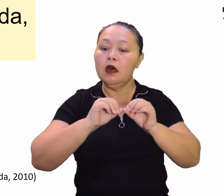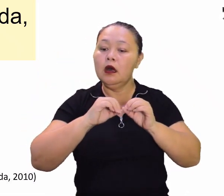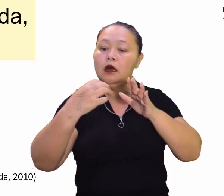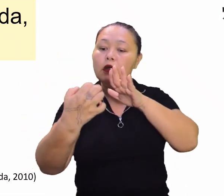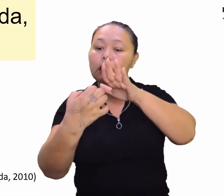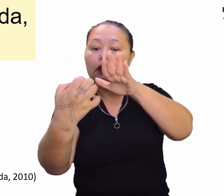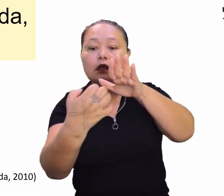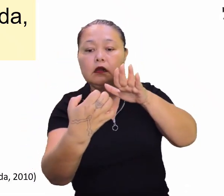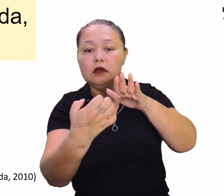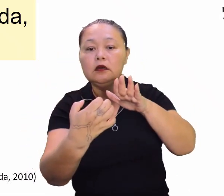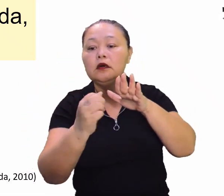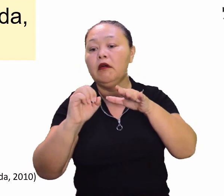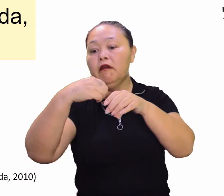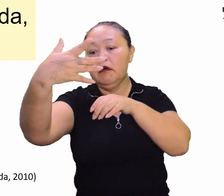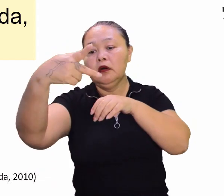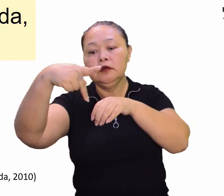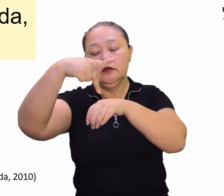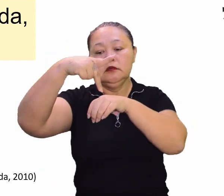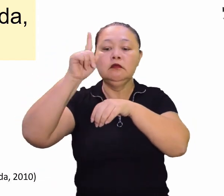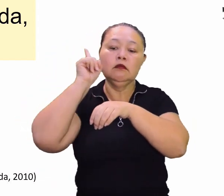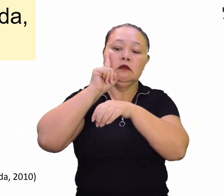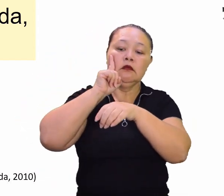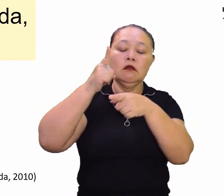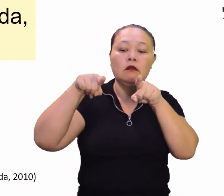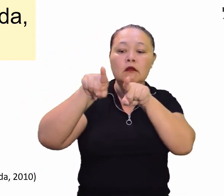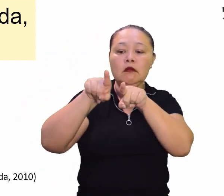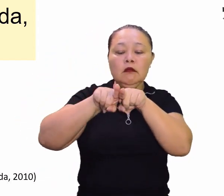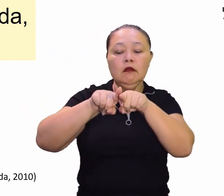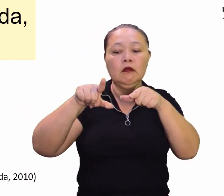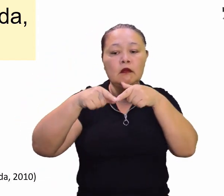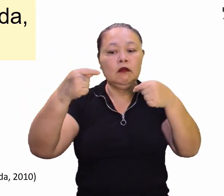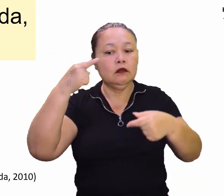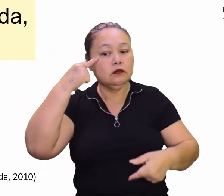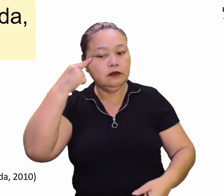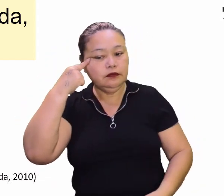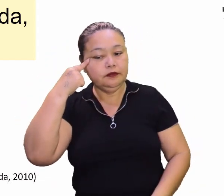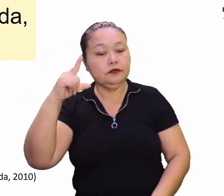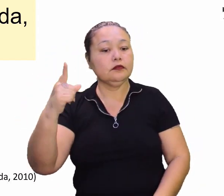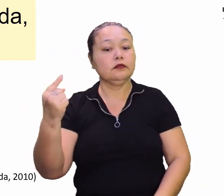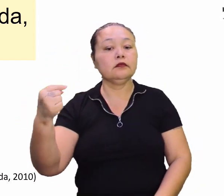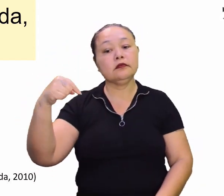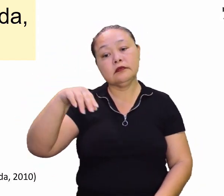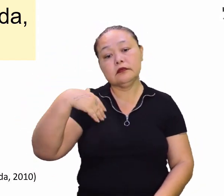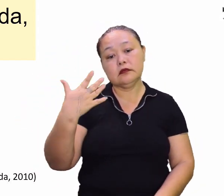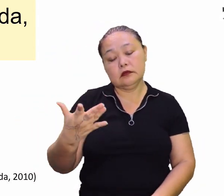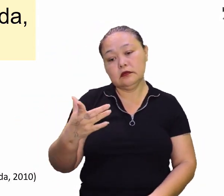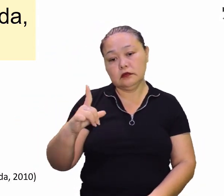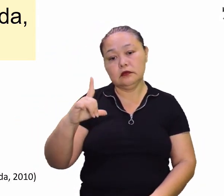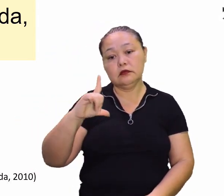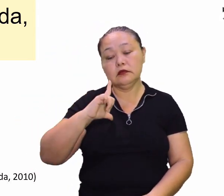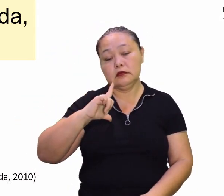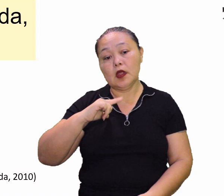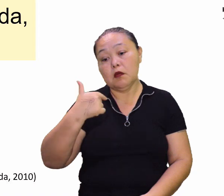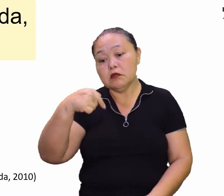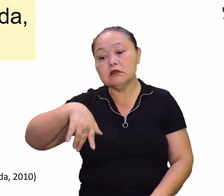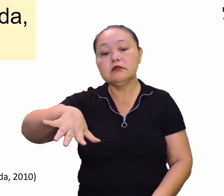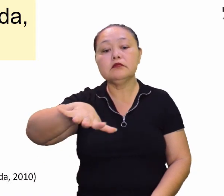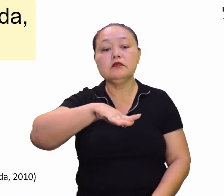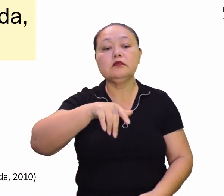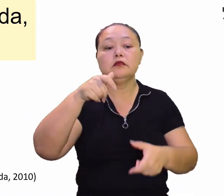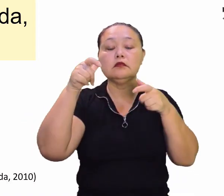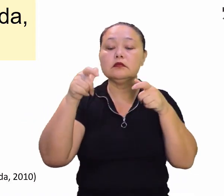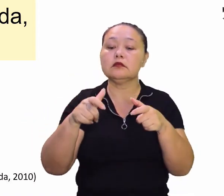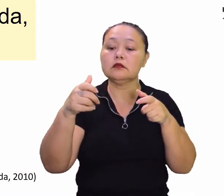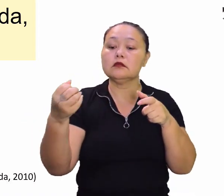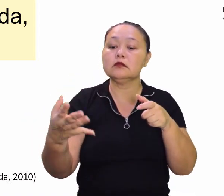de indústrias americanas e japonesas, que, obviamente, contaram com a vantagem